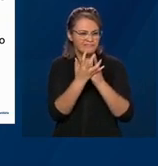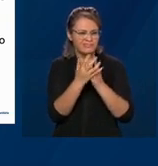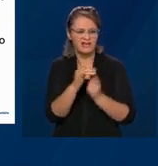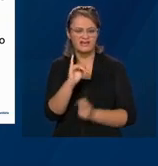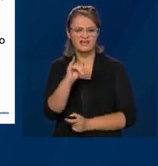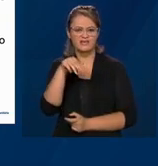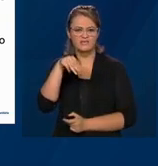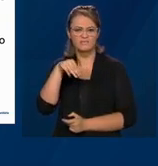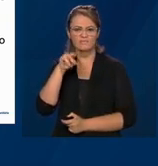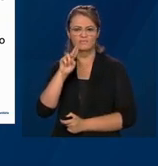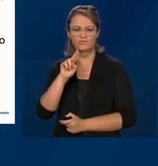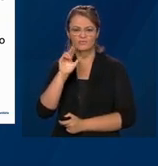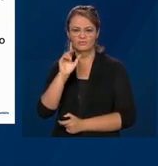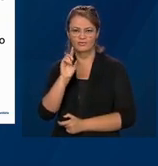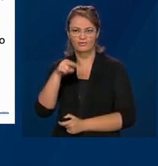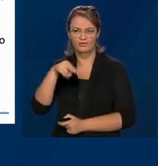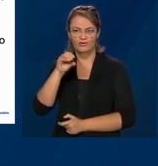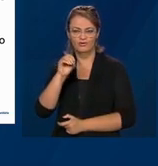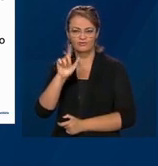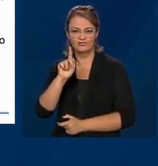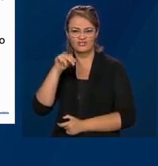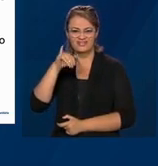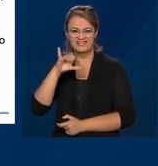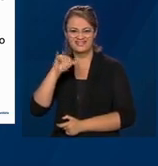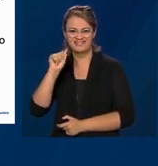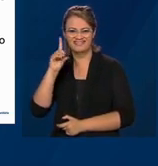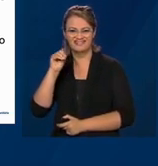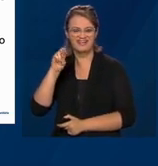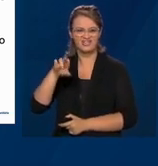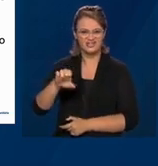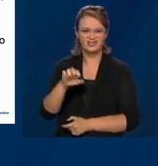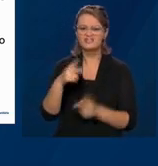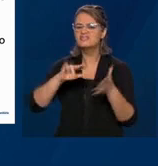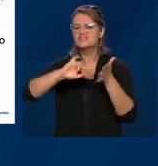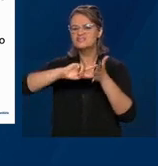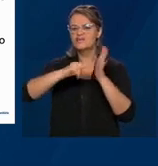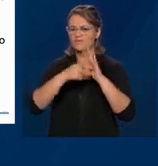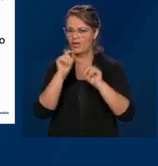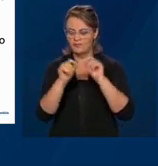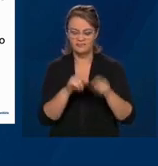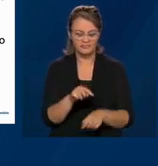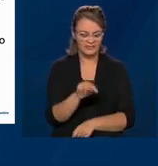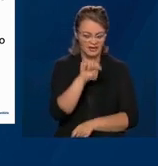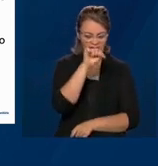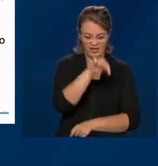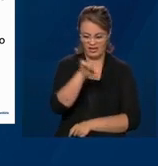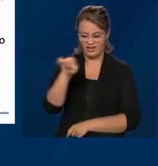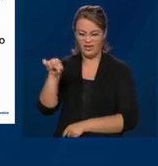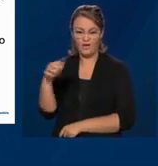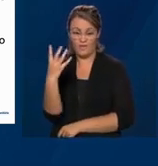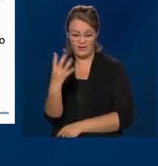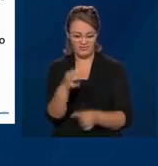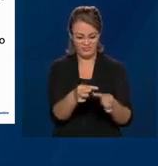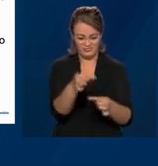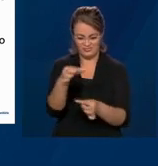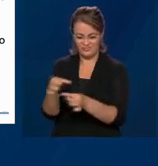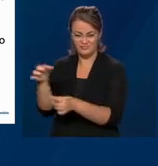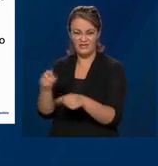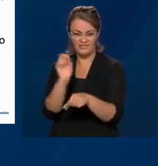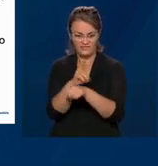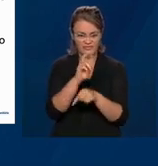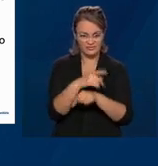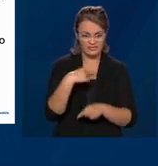isso? Significa que, dentre todos esses vírus, dessas 4 diferentes amostras,